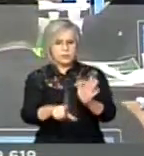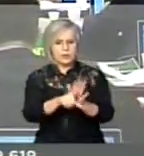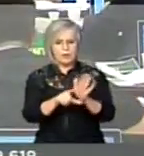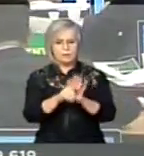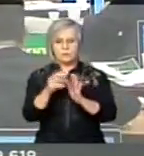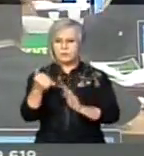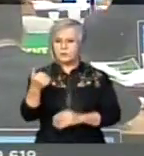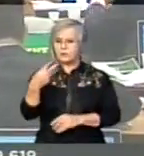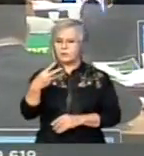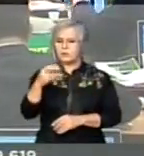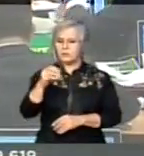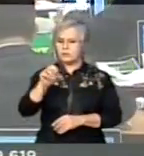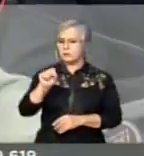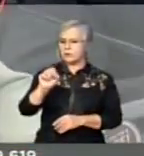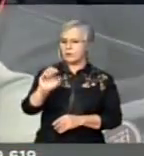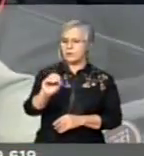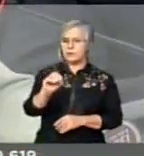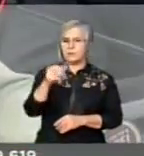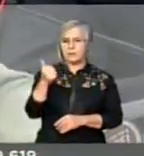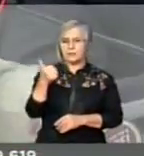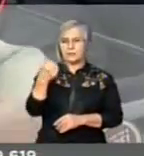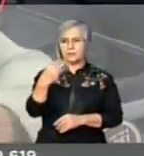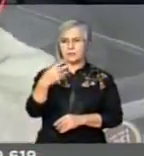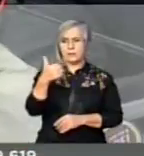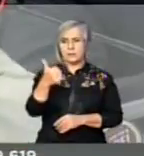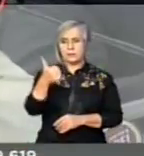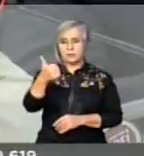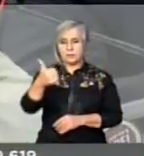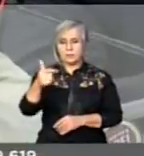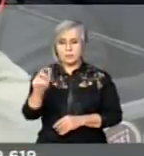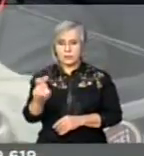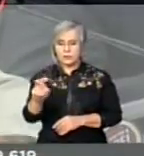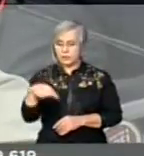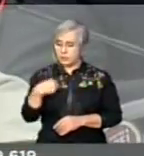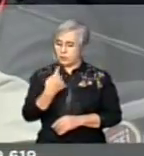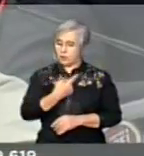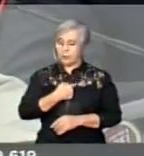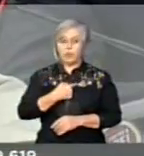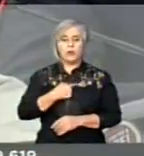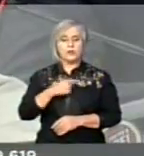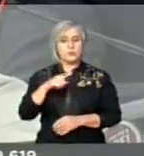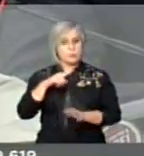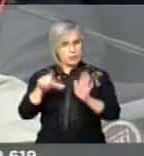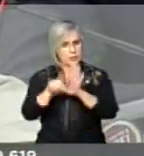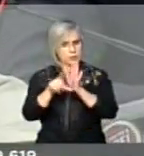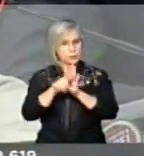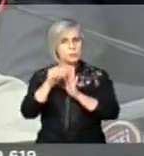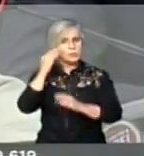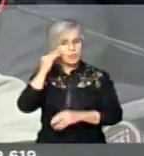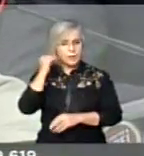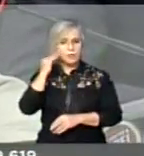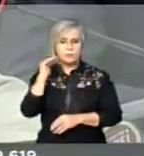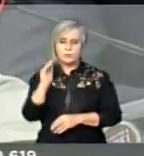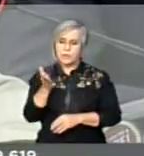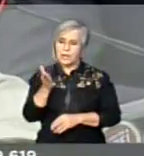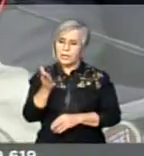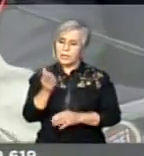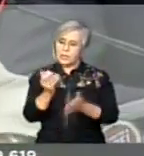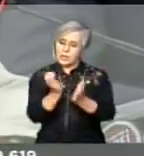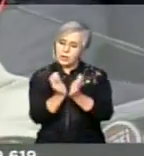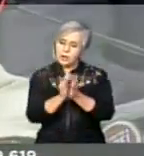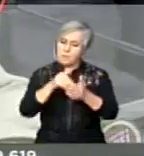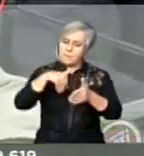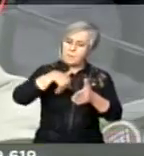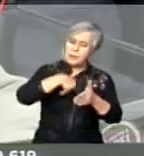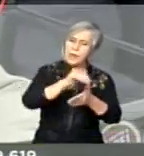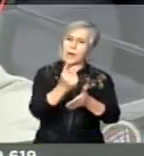13.080, 13.115, de 2015. Nós somos legisladores e sabemos disso. As tais pedaladas,